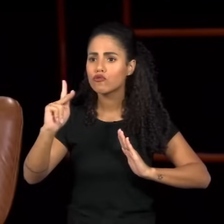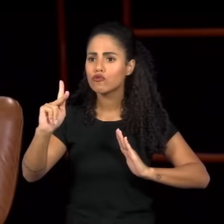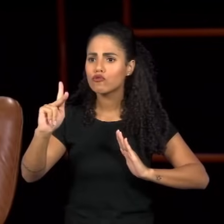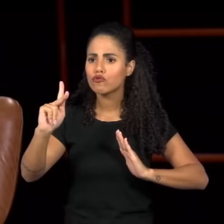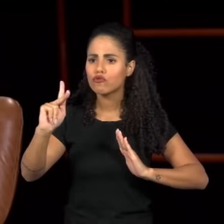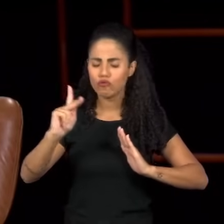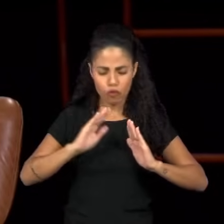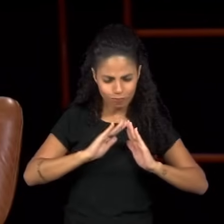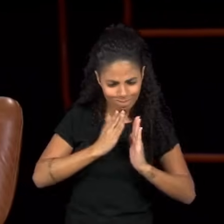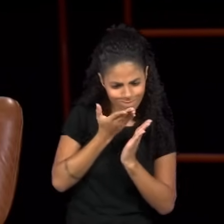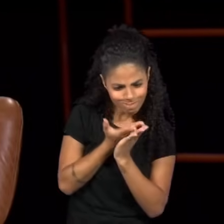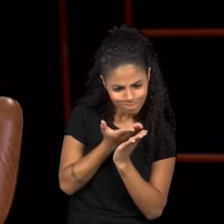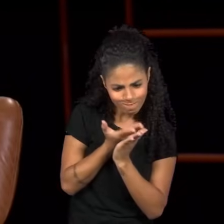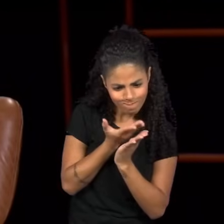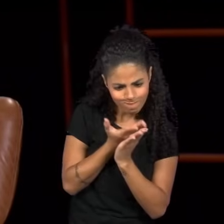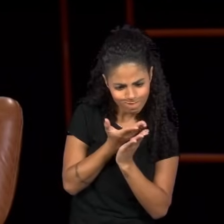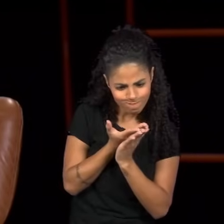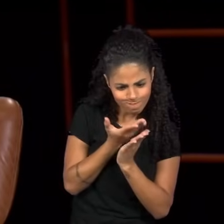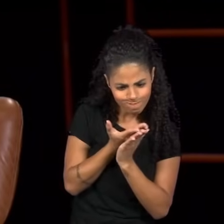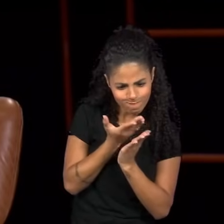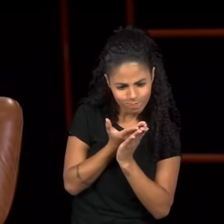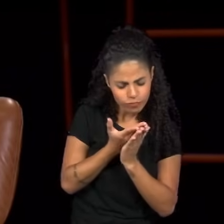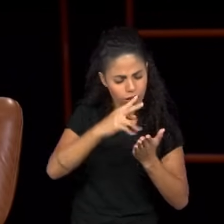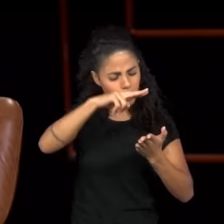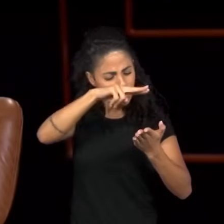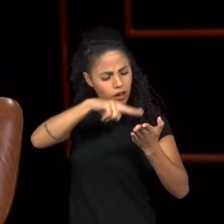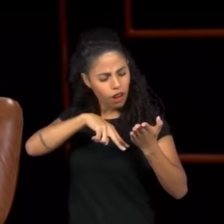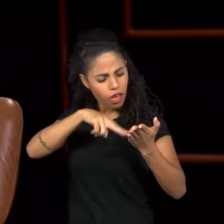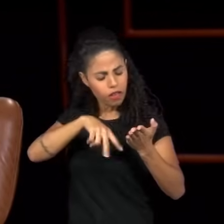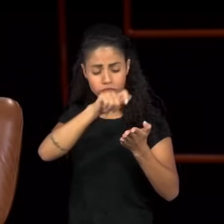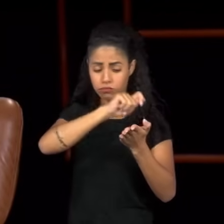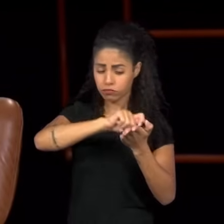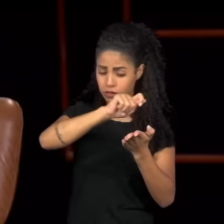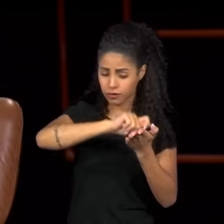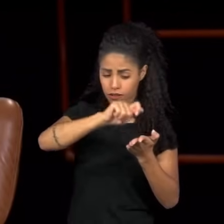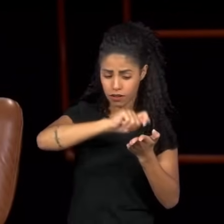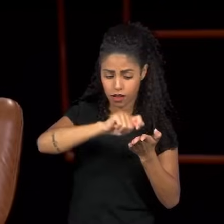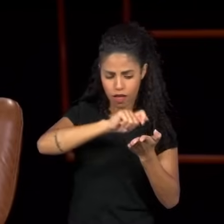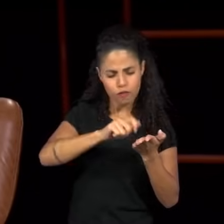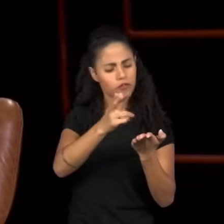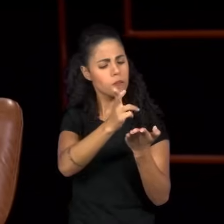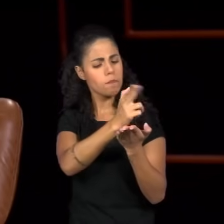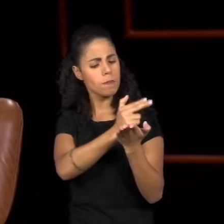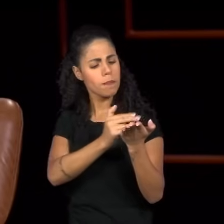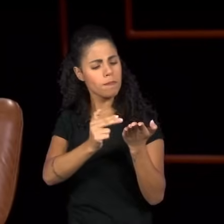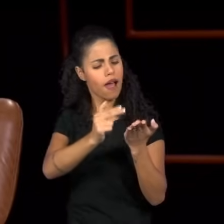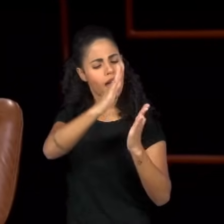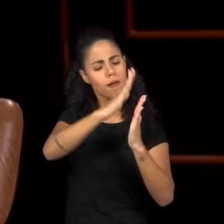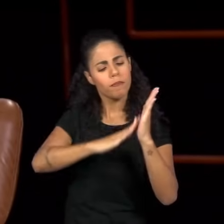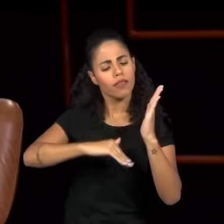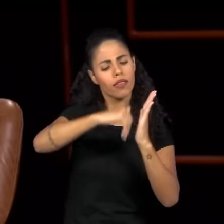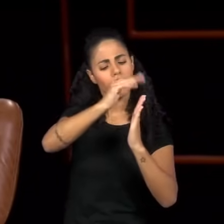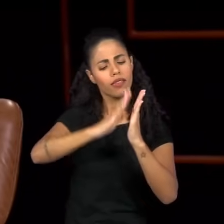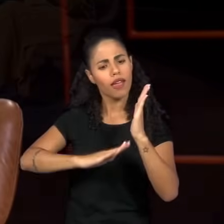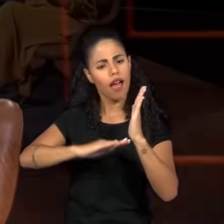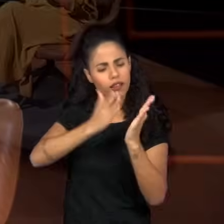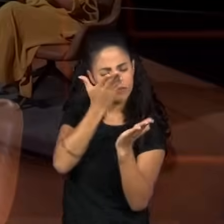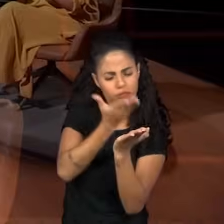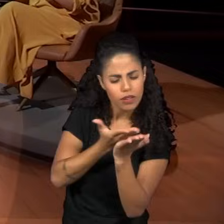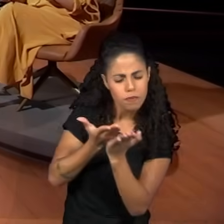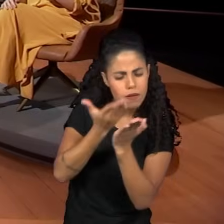uma escola. Lê, escreve, desenha, pinta,